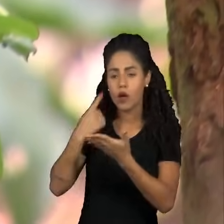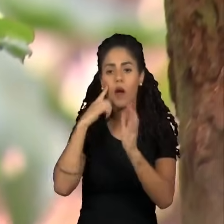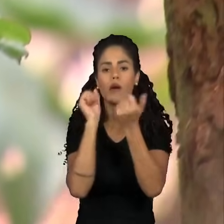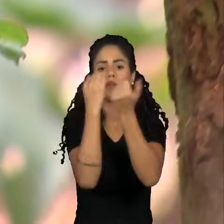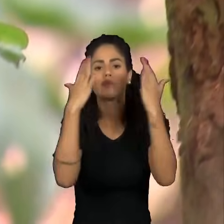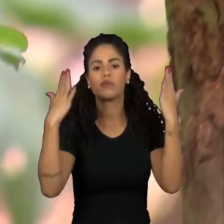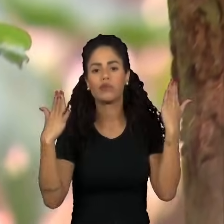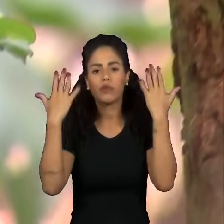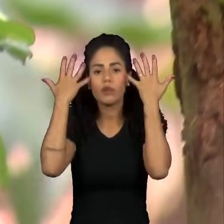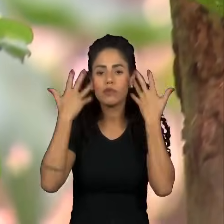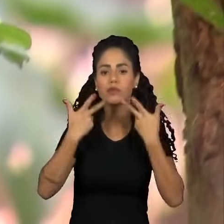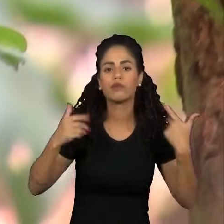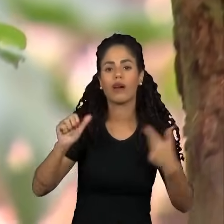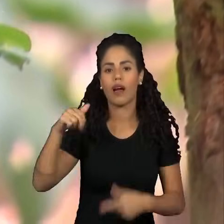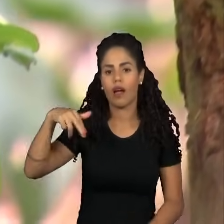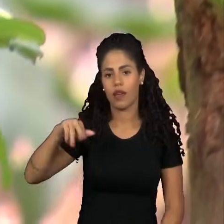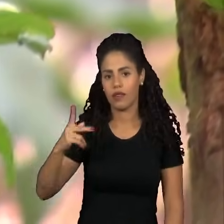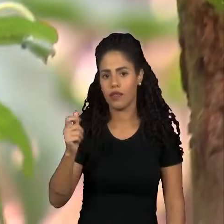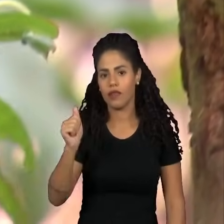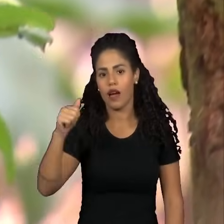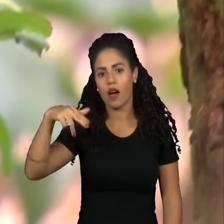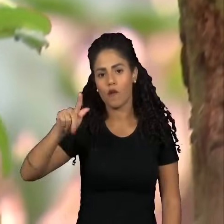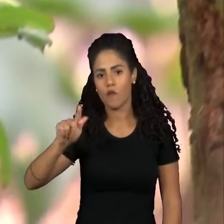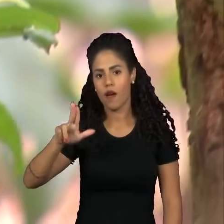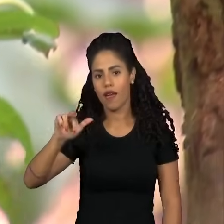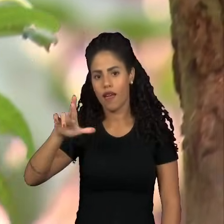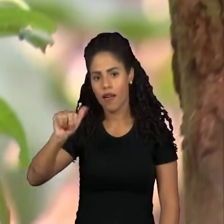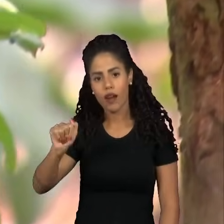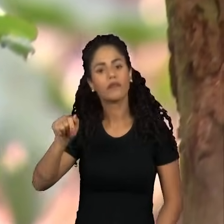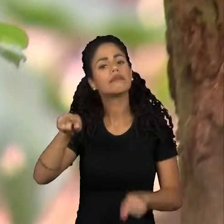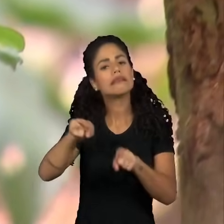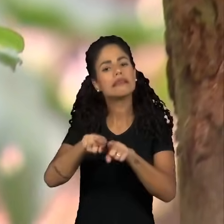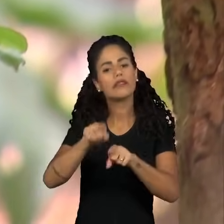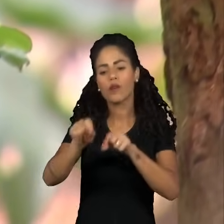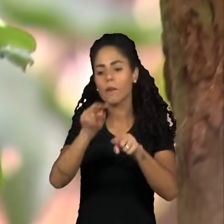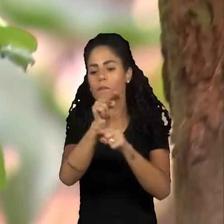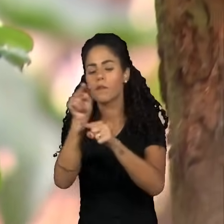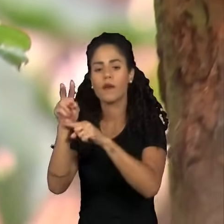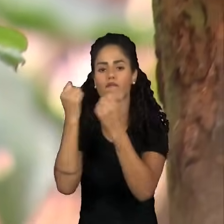Silvestre Anhanguera, a maior unidade de conservação de proteção